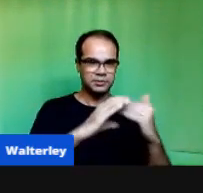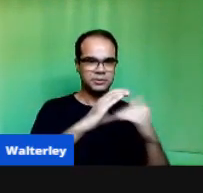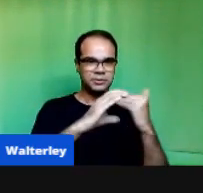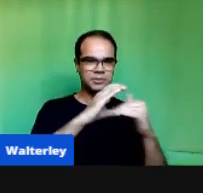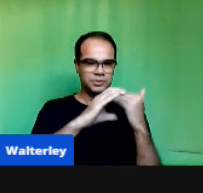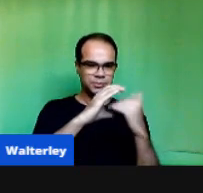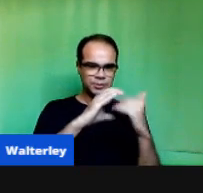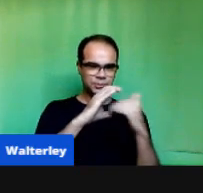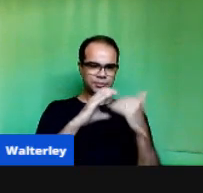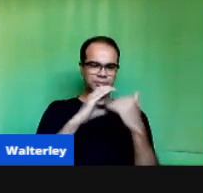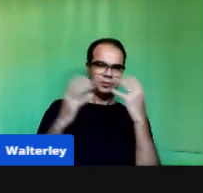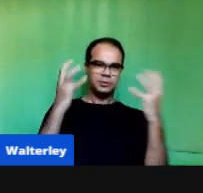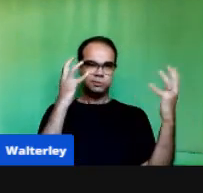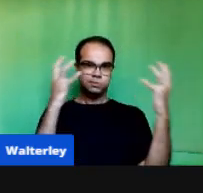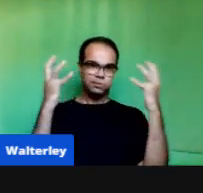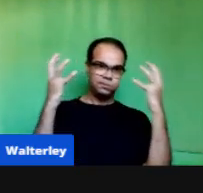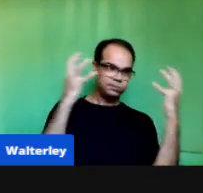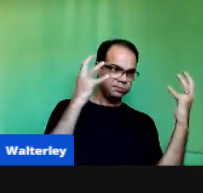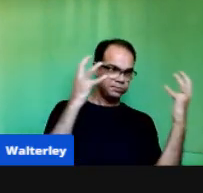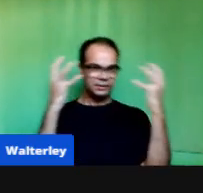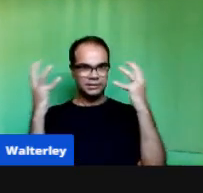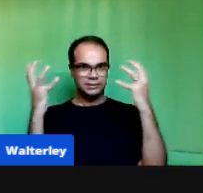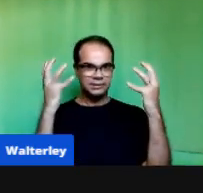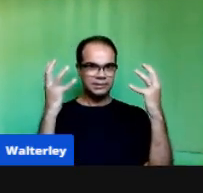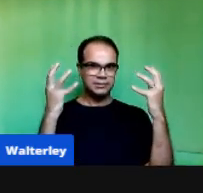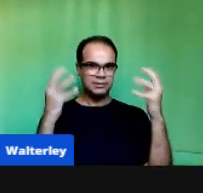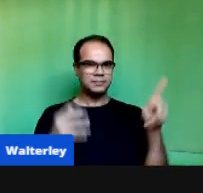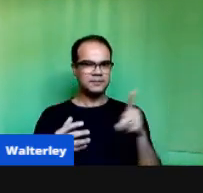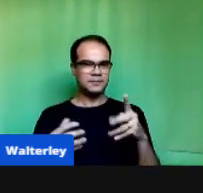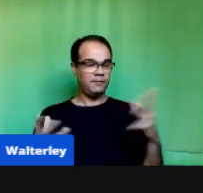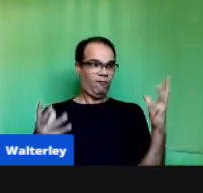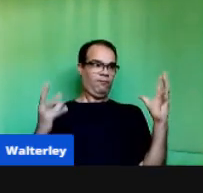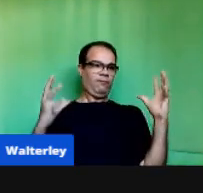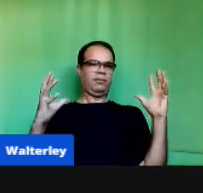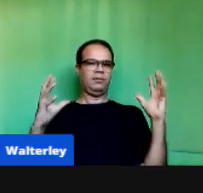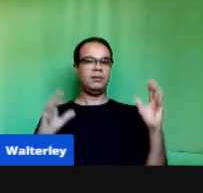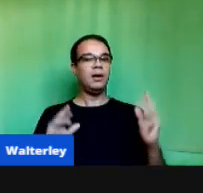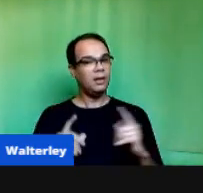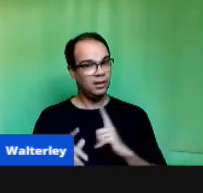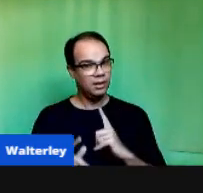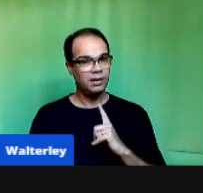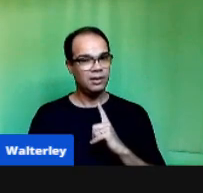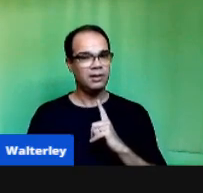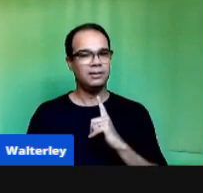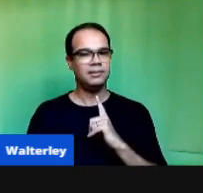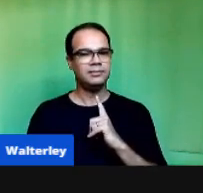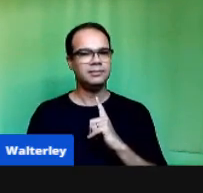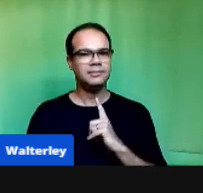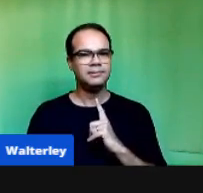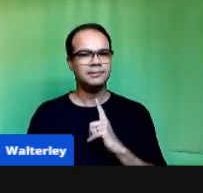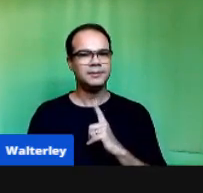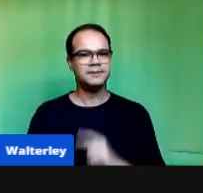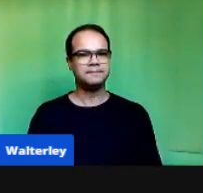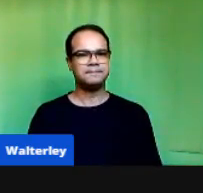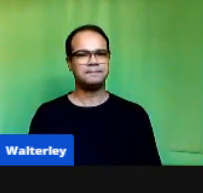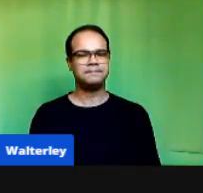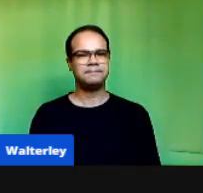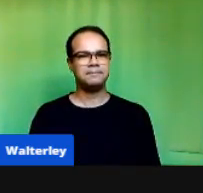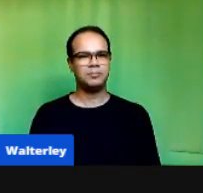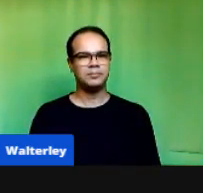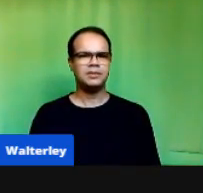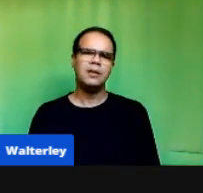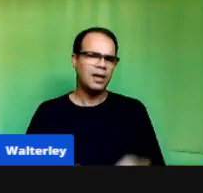12. Porque o WhatsApp já está ali com novas demandas para resolver. Né? Então, realmente é diferente o que eu estou dizendo. Eu, enquanto coordenação,